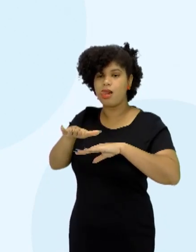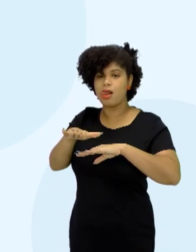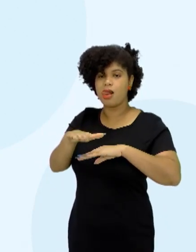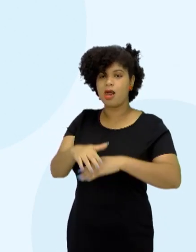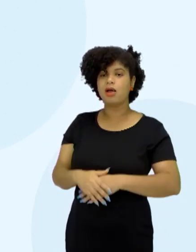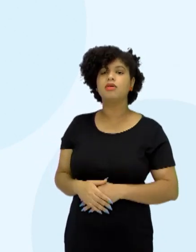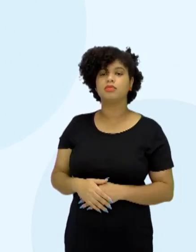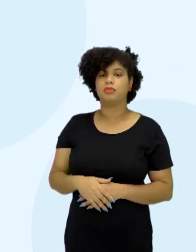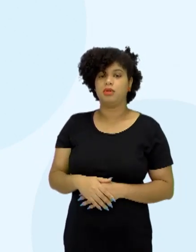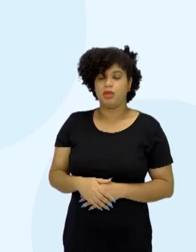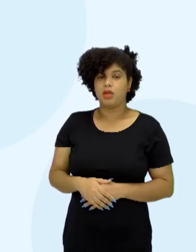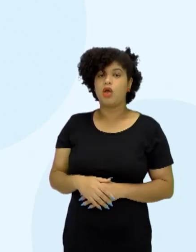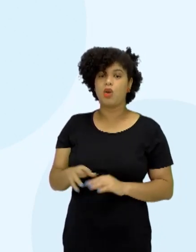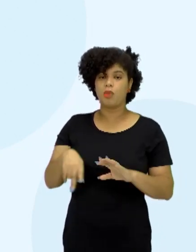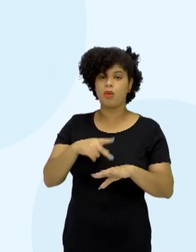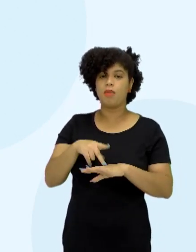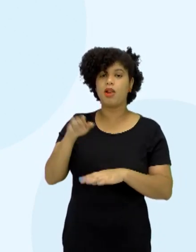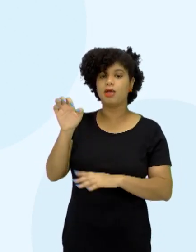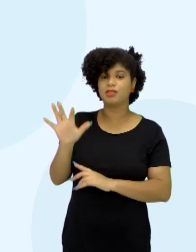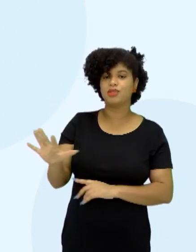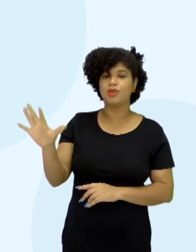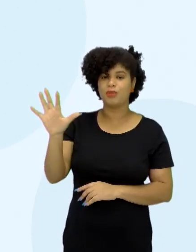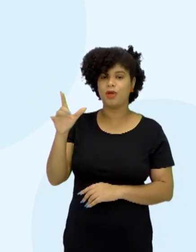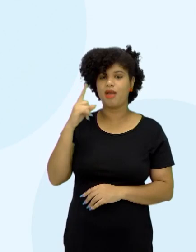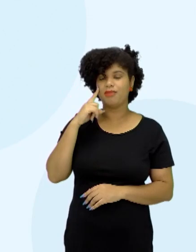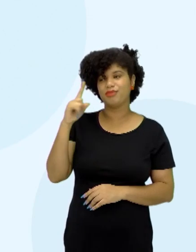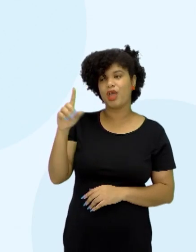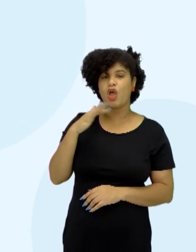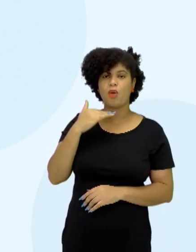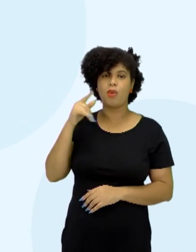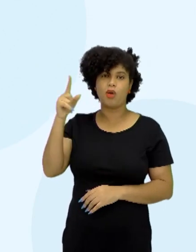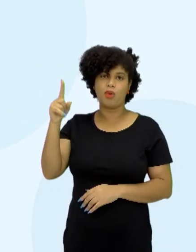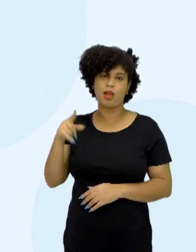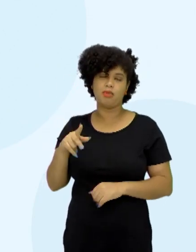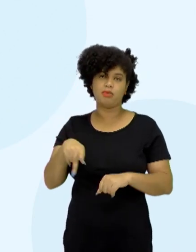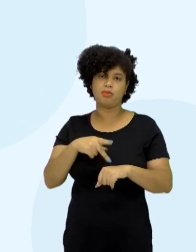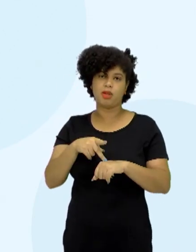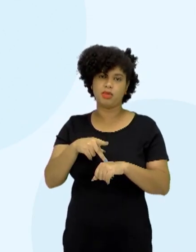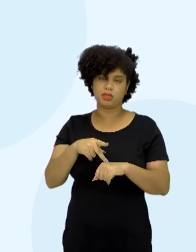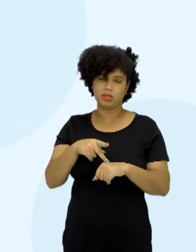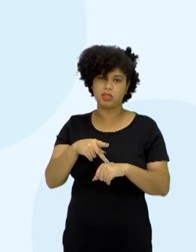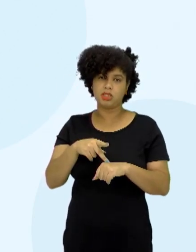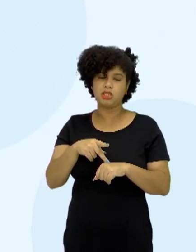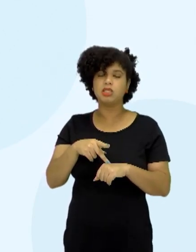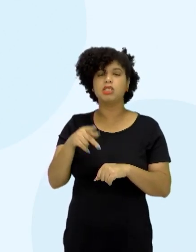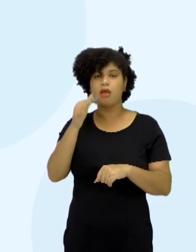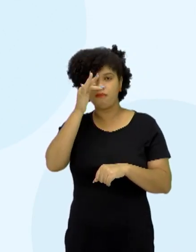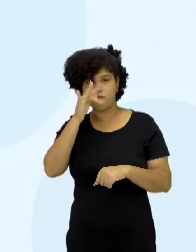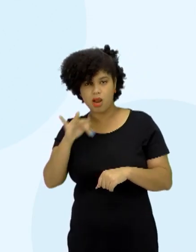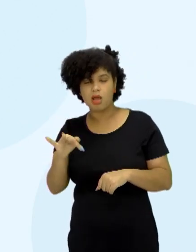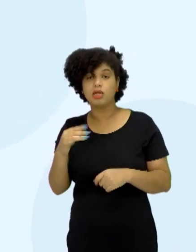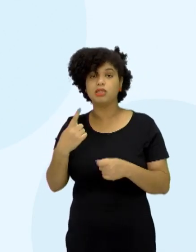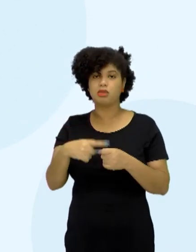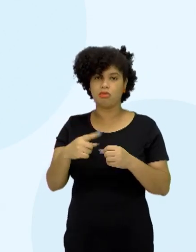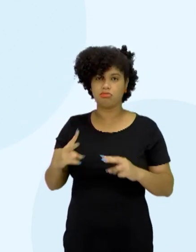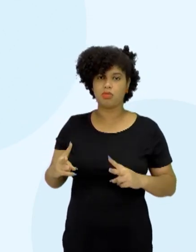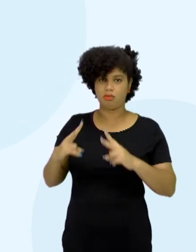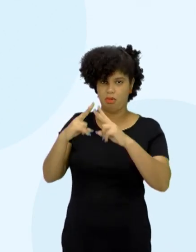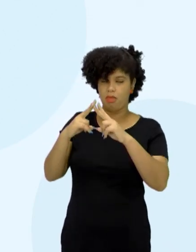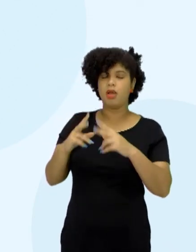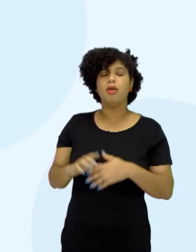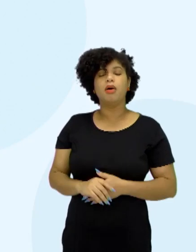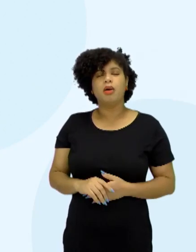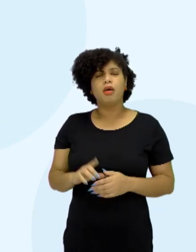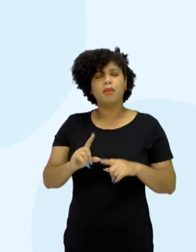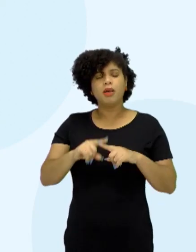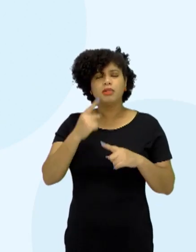brasileira é banida, vai para a Europa e ele acaba morrendo em Paris. Agora, o que me chama a atenção aqui, Giba, Sim. é que esse